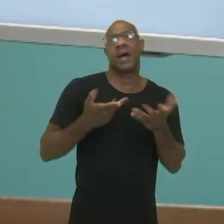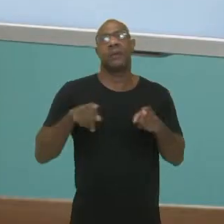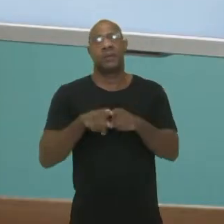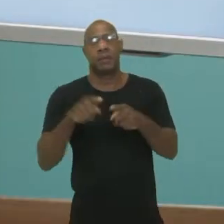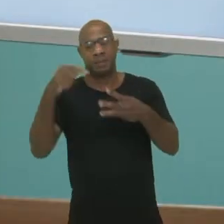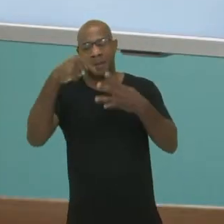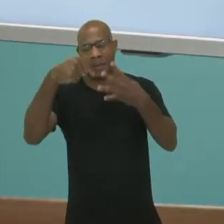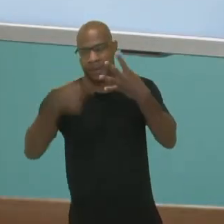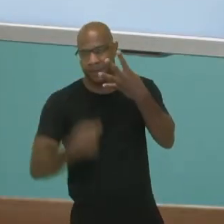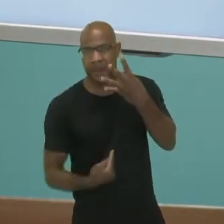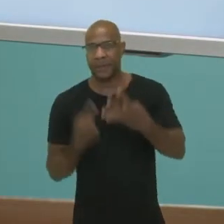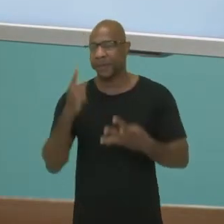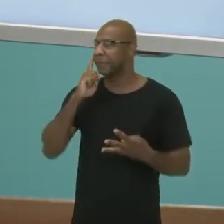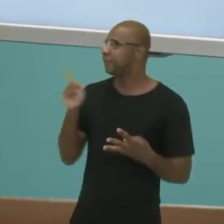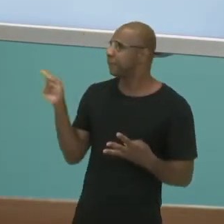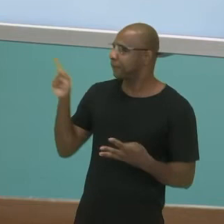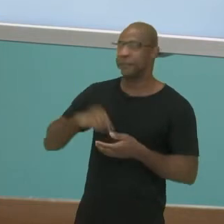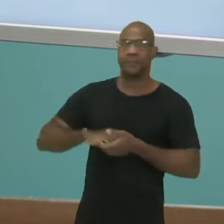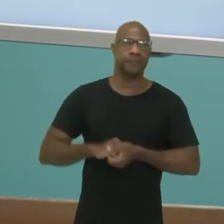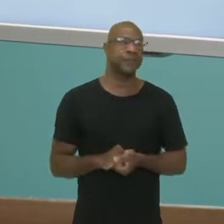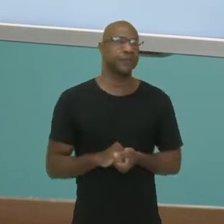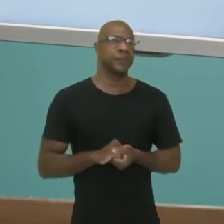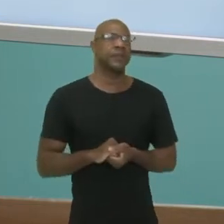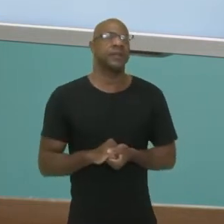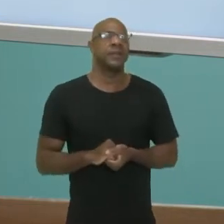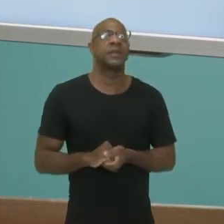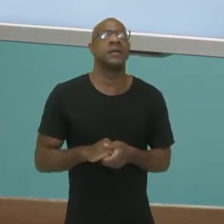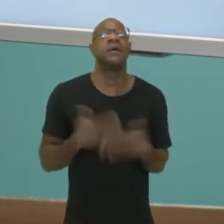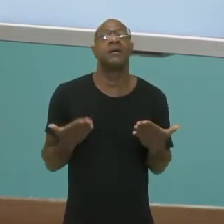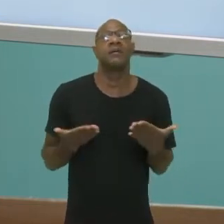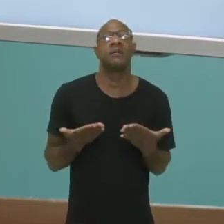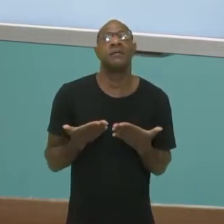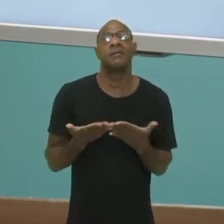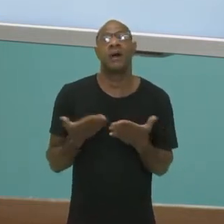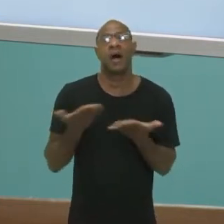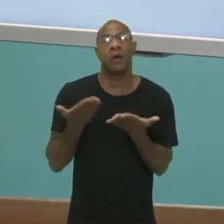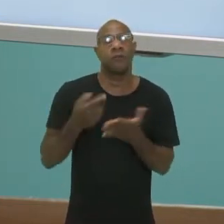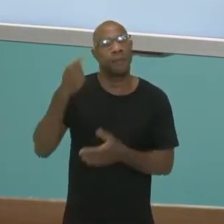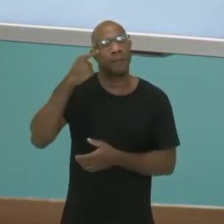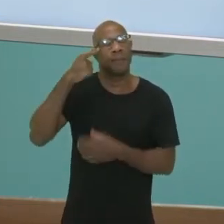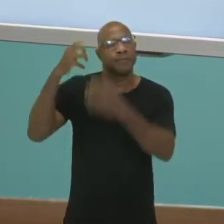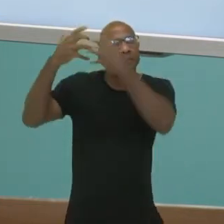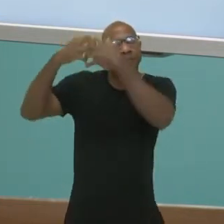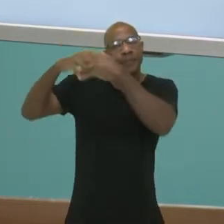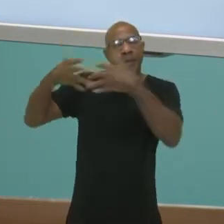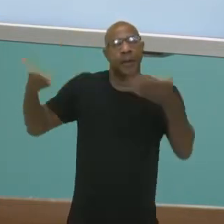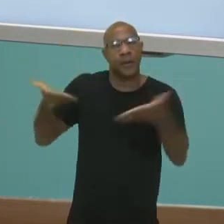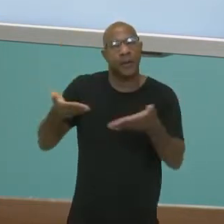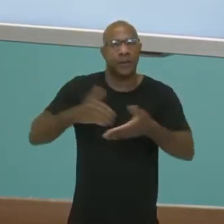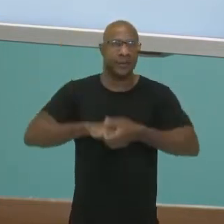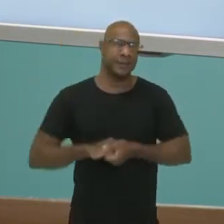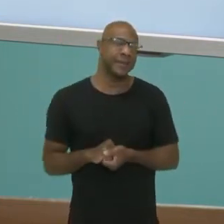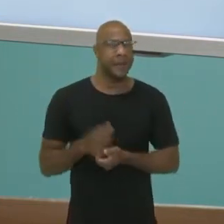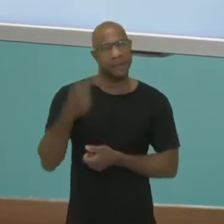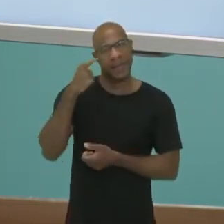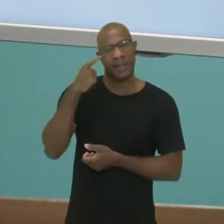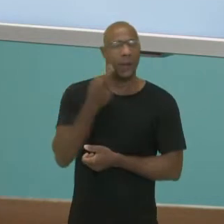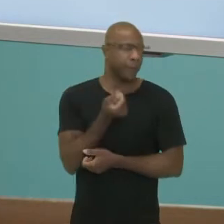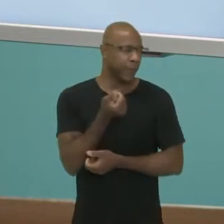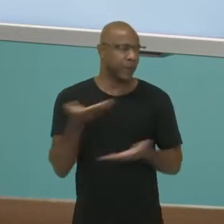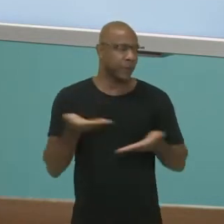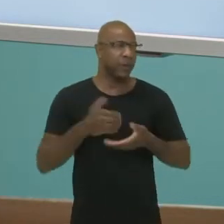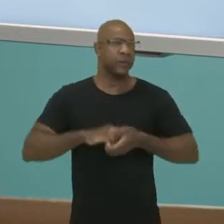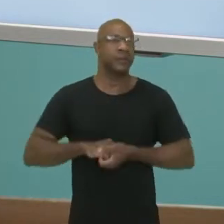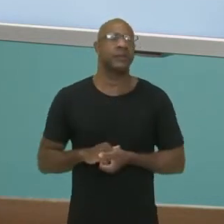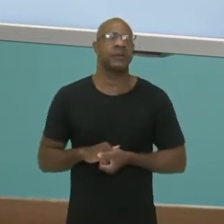do contexto. Vamos lá então? Então, primeira coisa que a gente vai fazer, vamos a reflexionar. Vamos refletir um pouquinho. Chegado